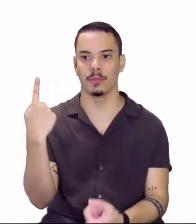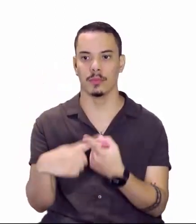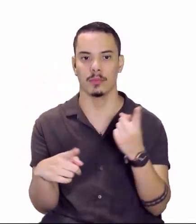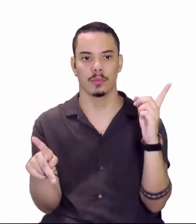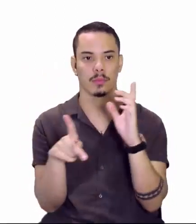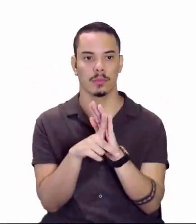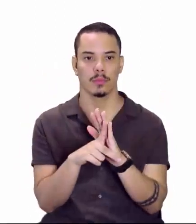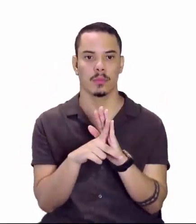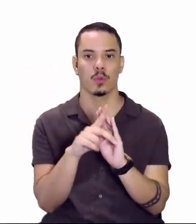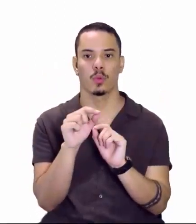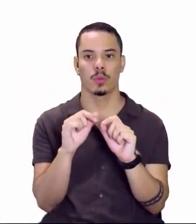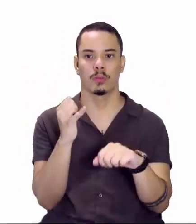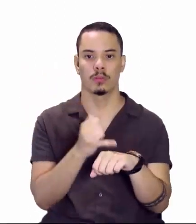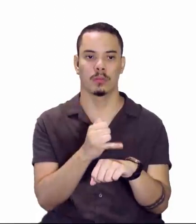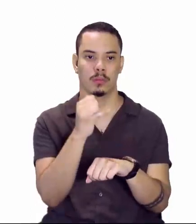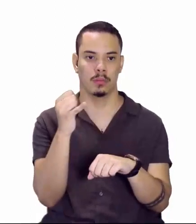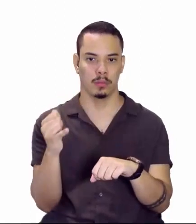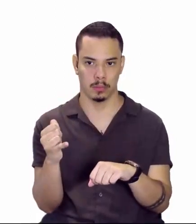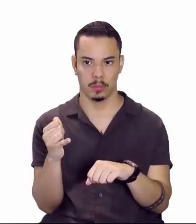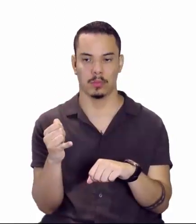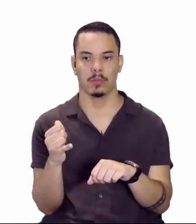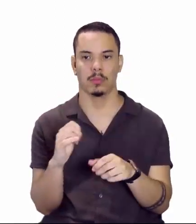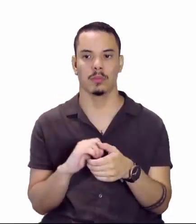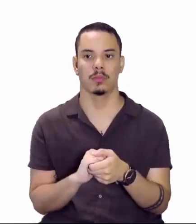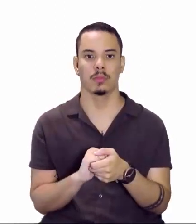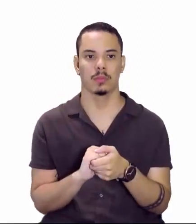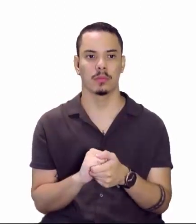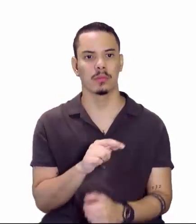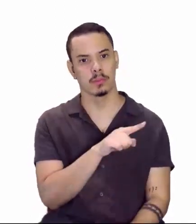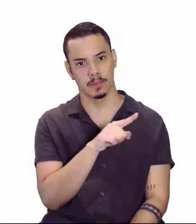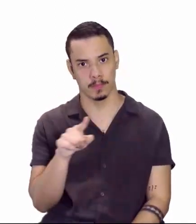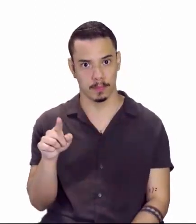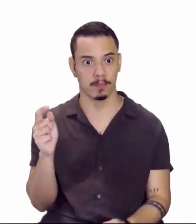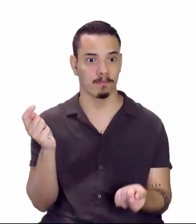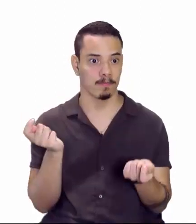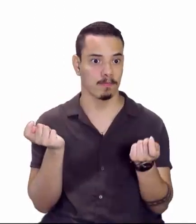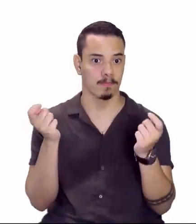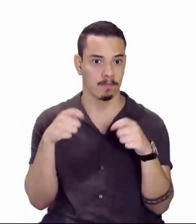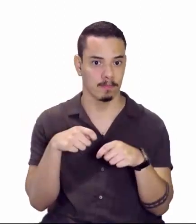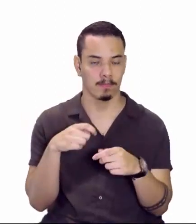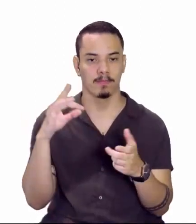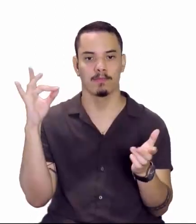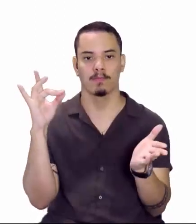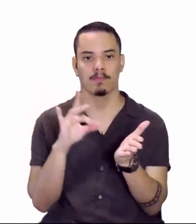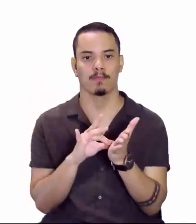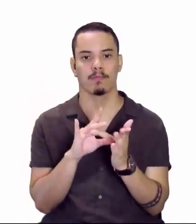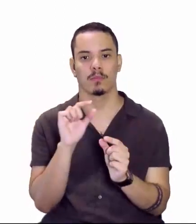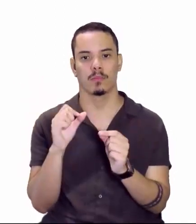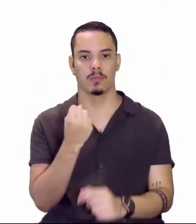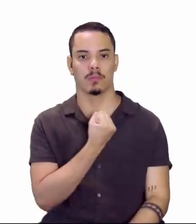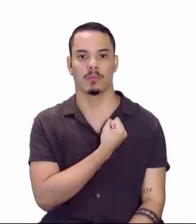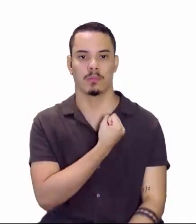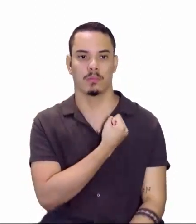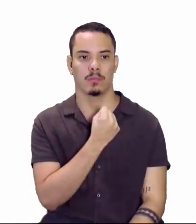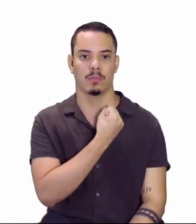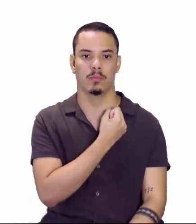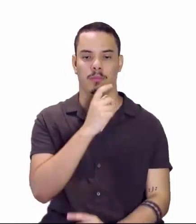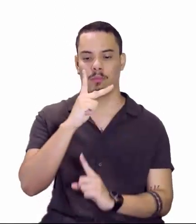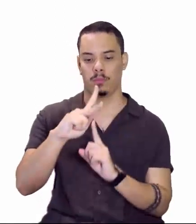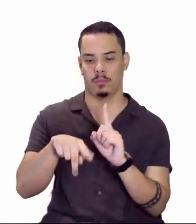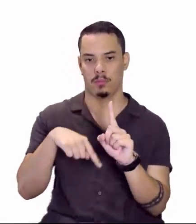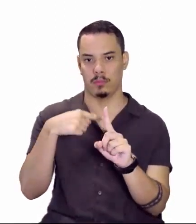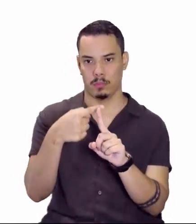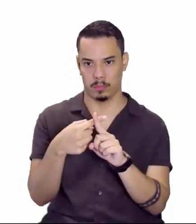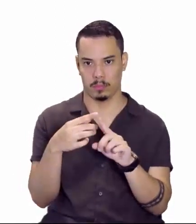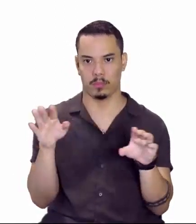magnésio, ok? Daí, pode-se afirmar que o número de prótons e